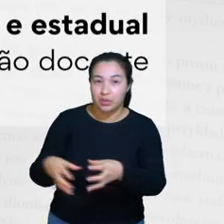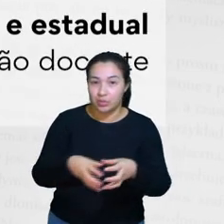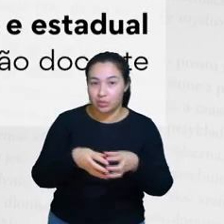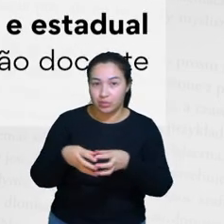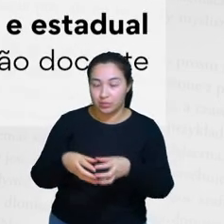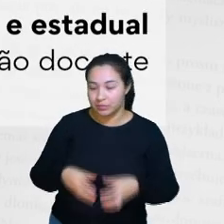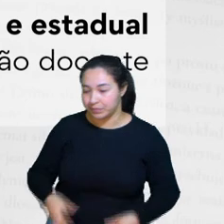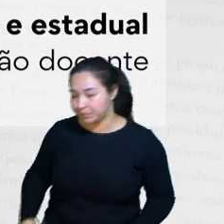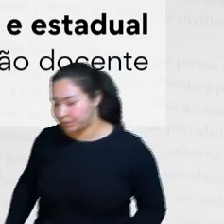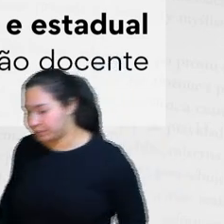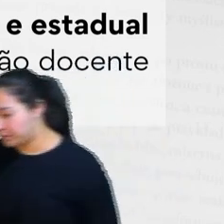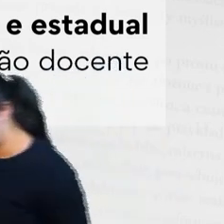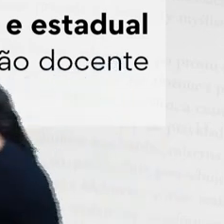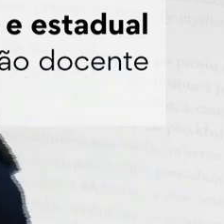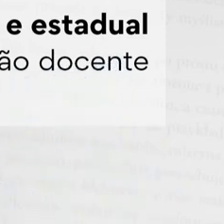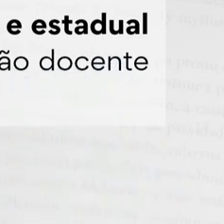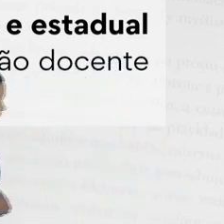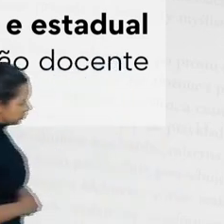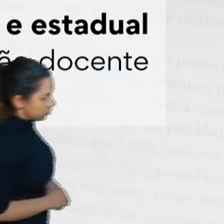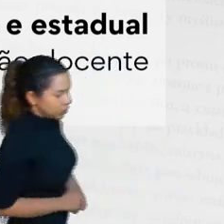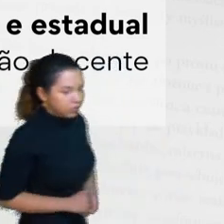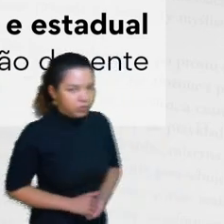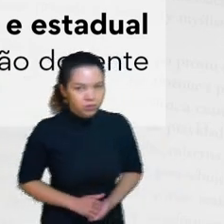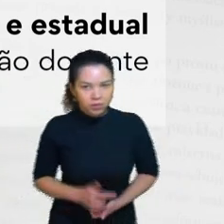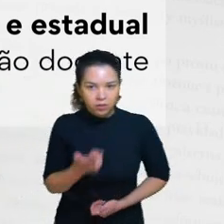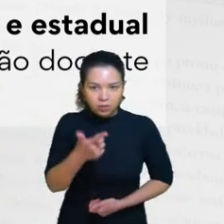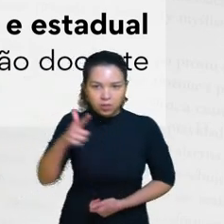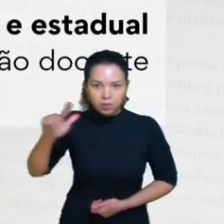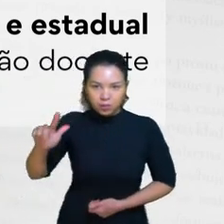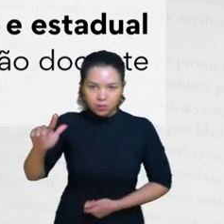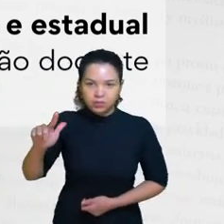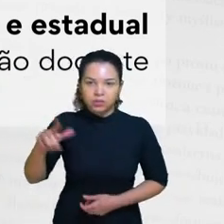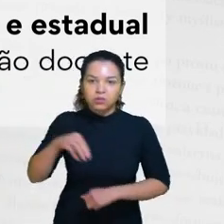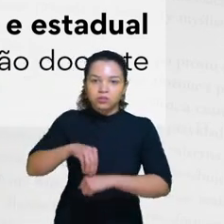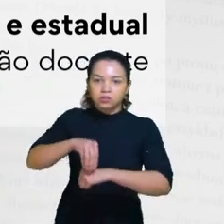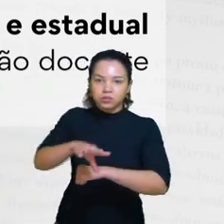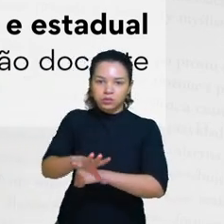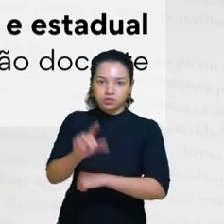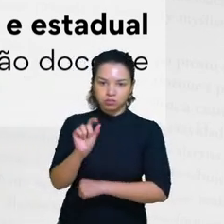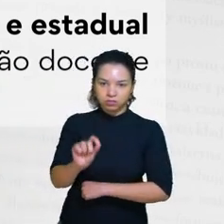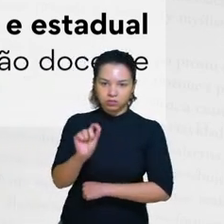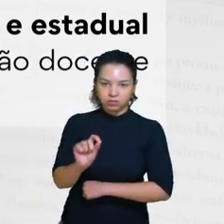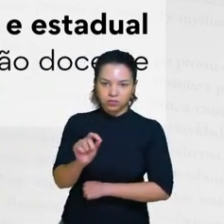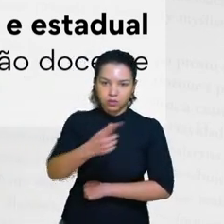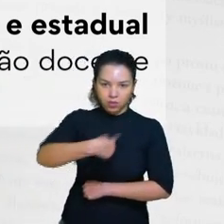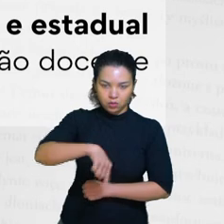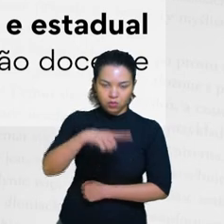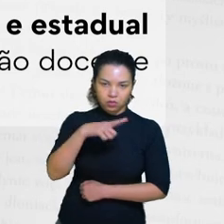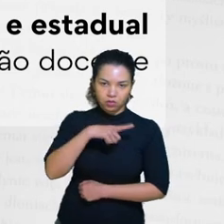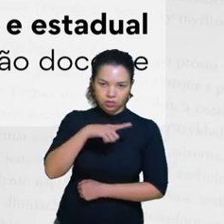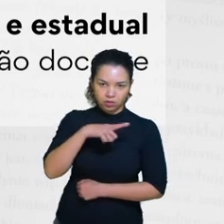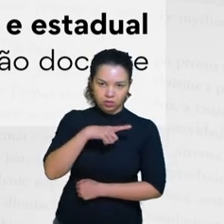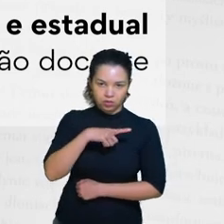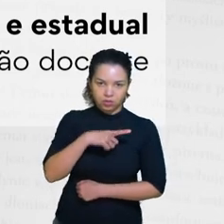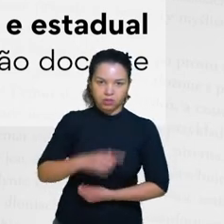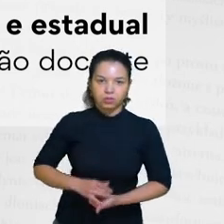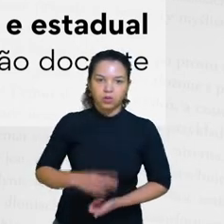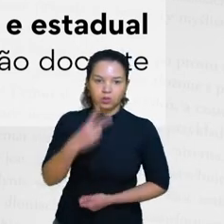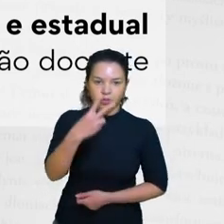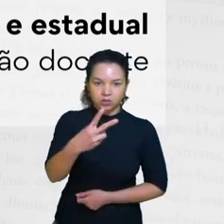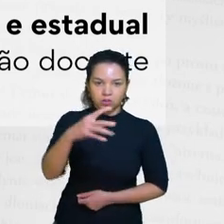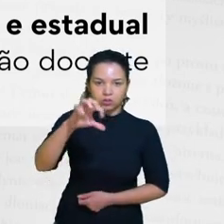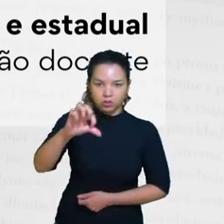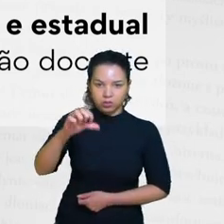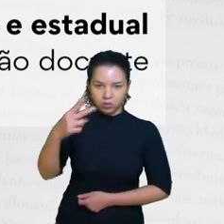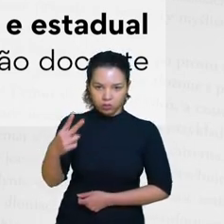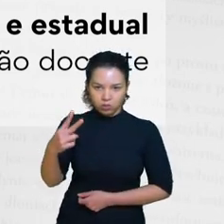rede e uma outra sugestão eh seria porque aí nós temos nós temos 292